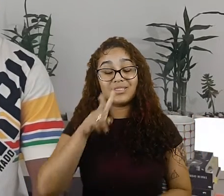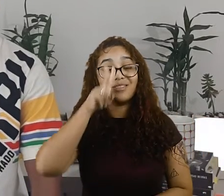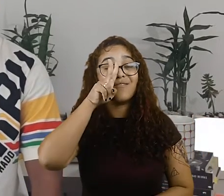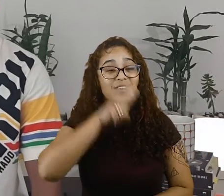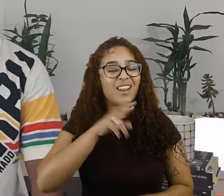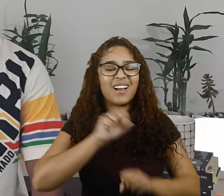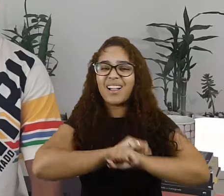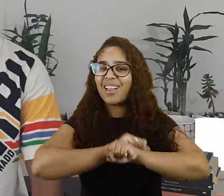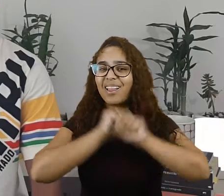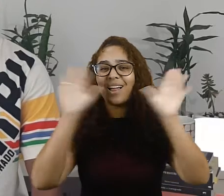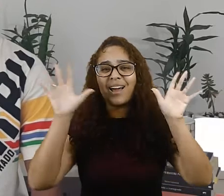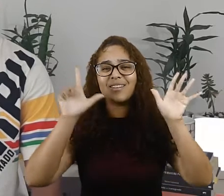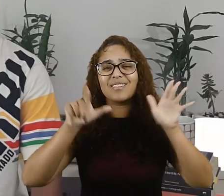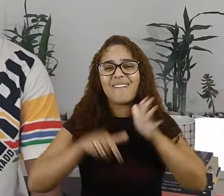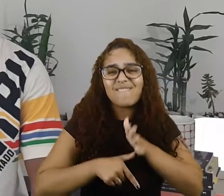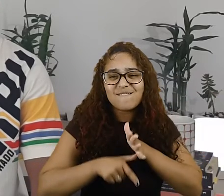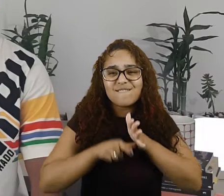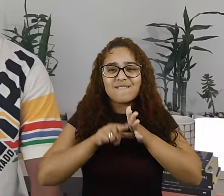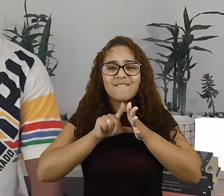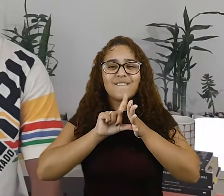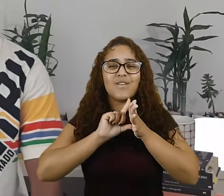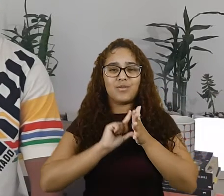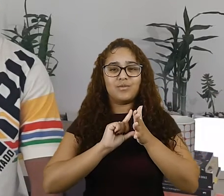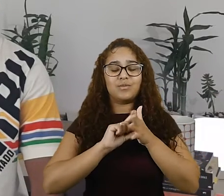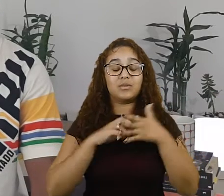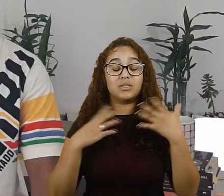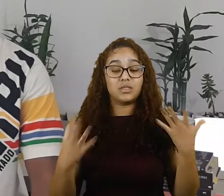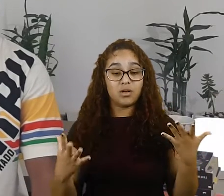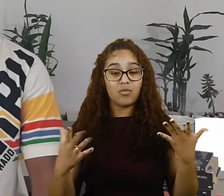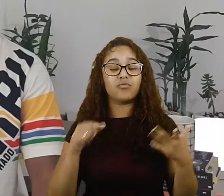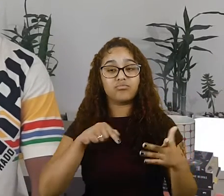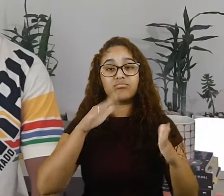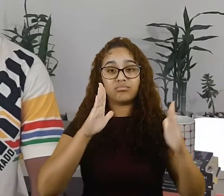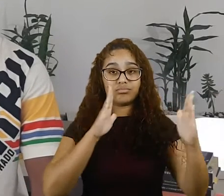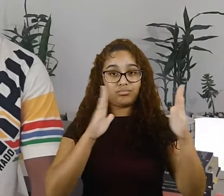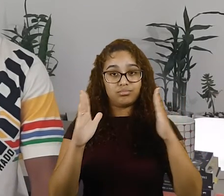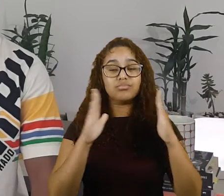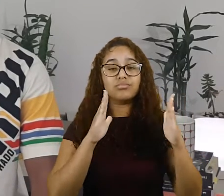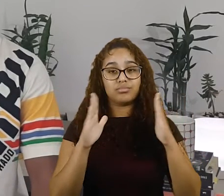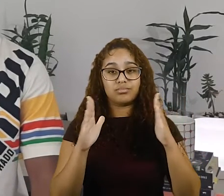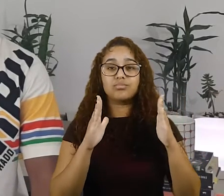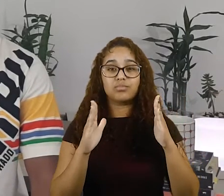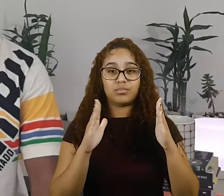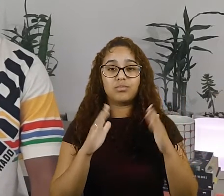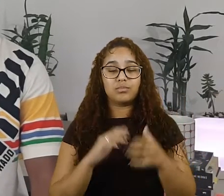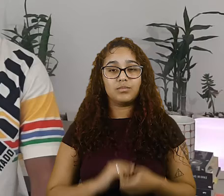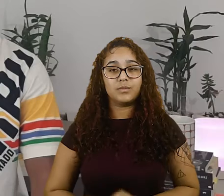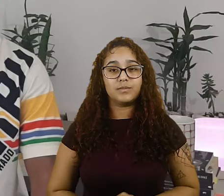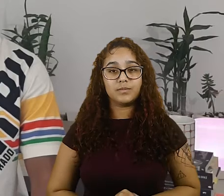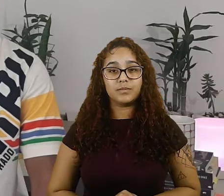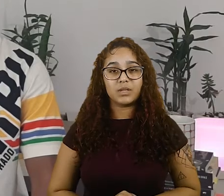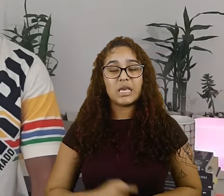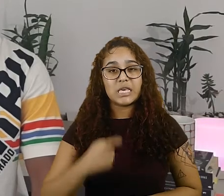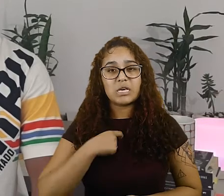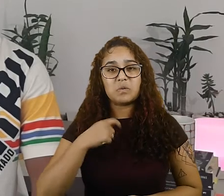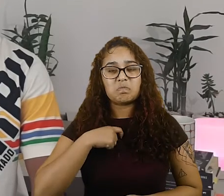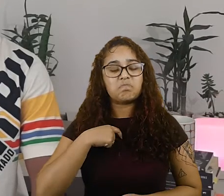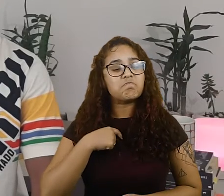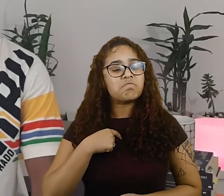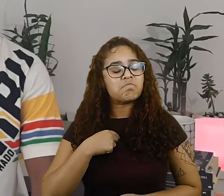era visível que as coisas iriam retroceder mais ainda. Então foi nesse mesmo momento